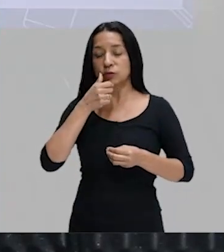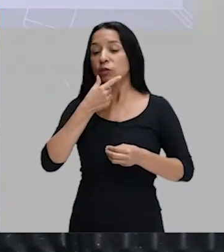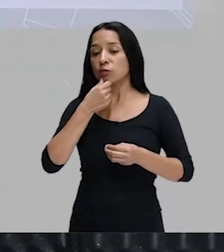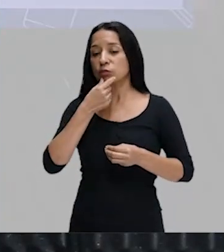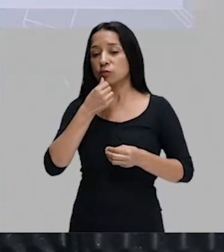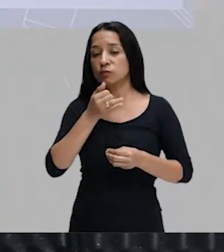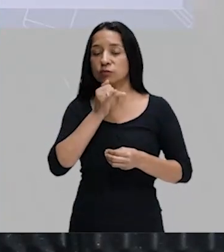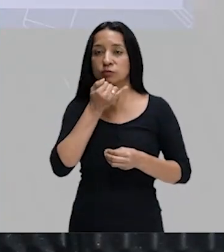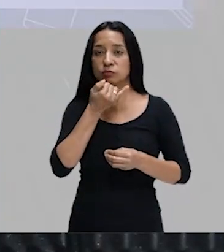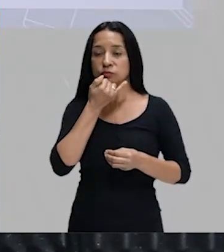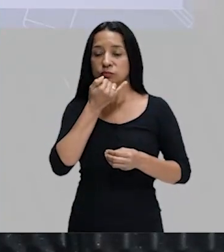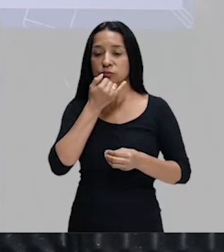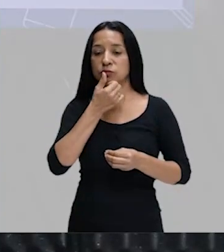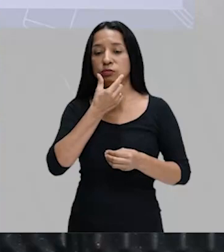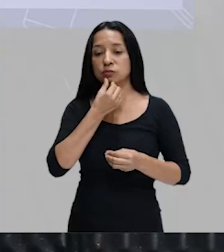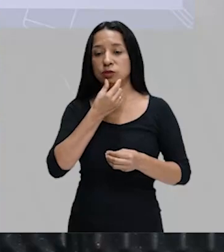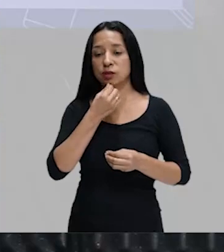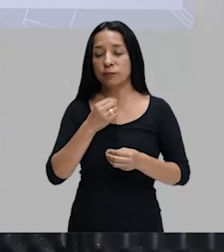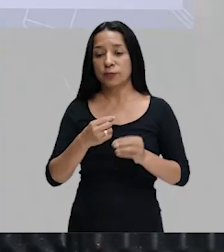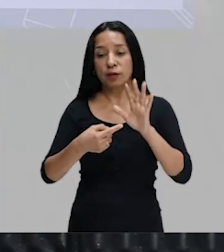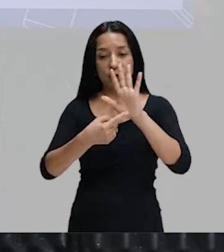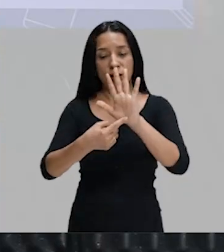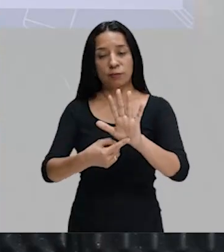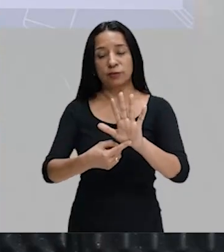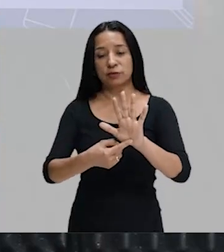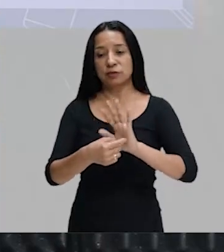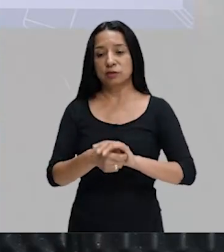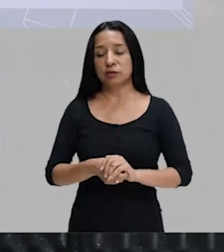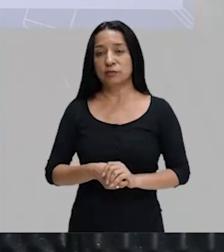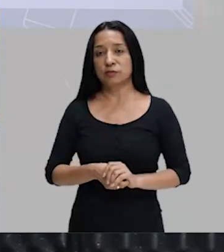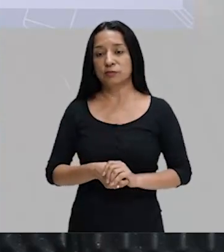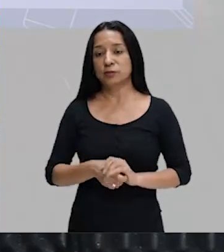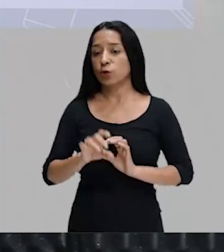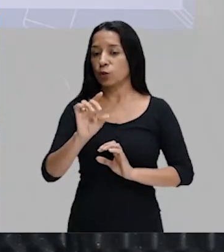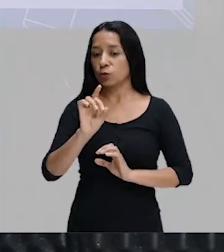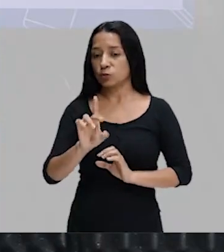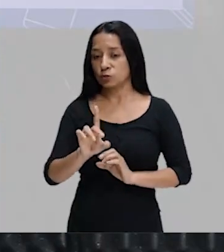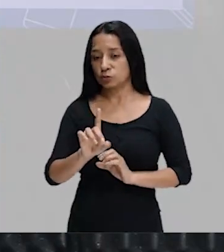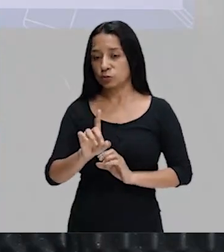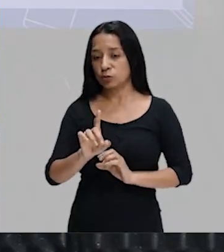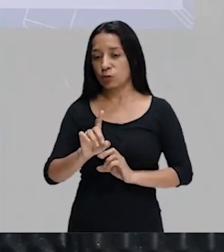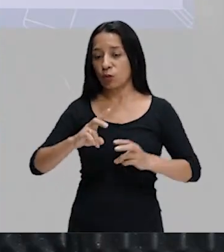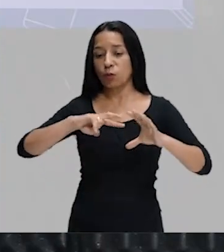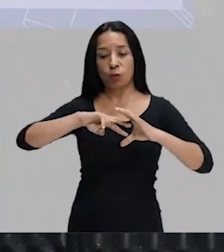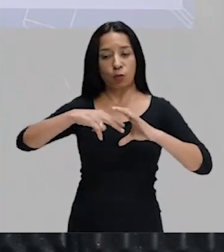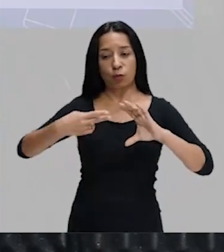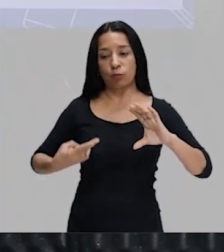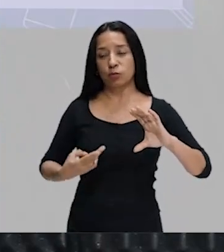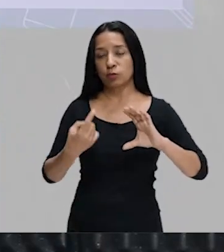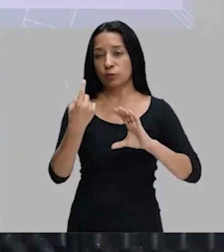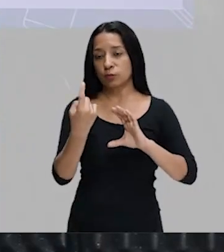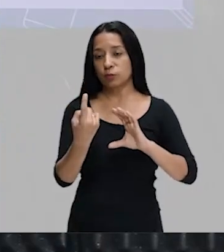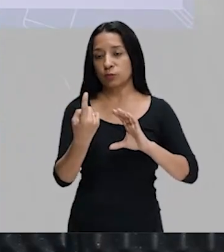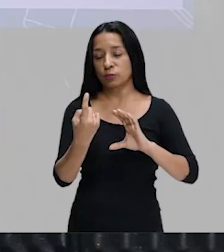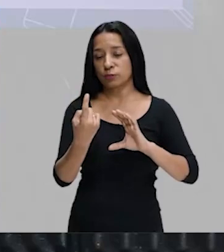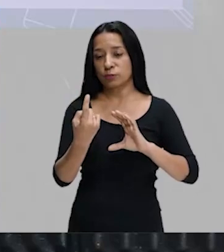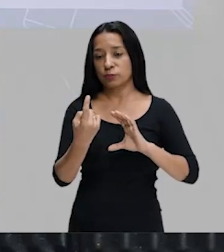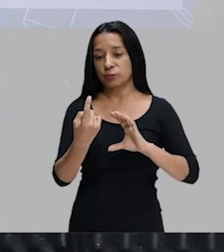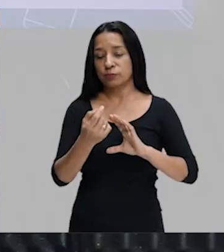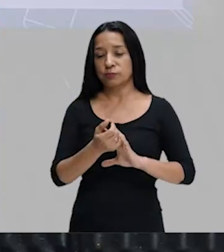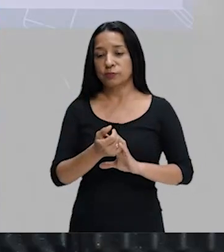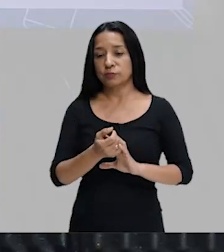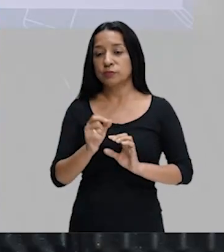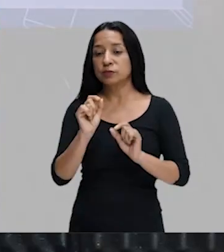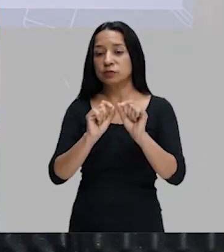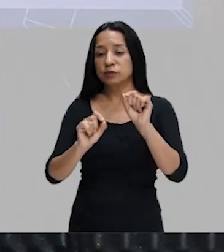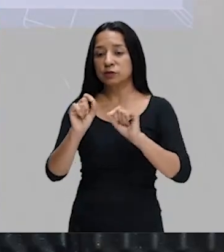Vai apresentar os seguintes genótipos. Ele vai ter apenas um único cromossomo sexual, que